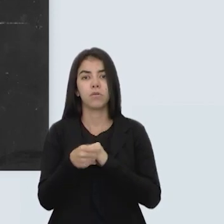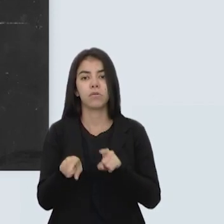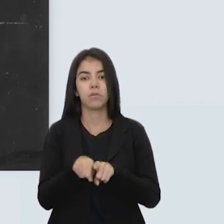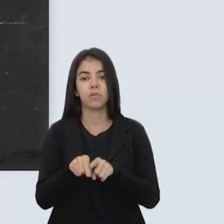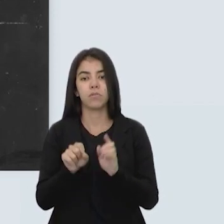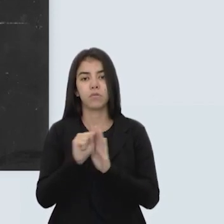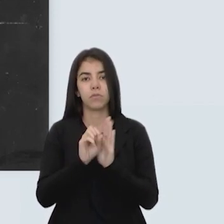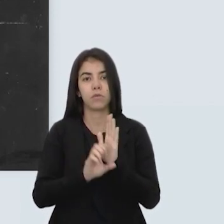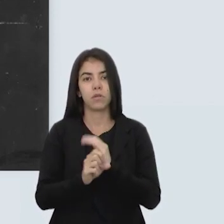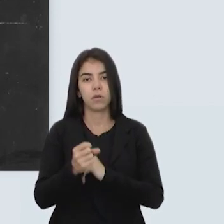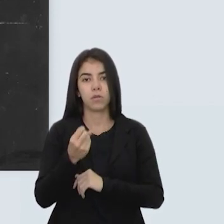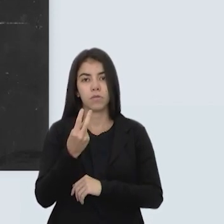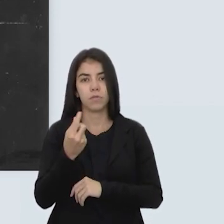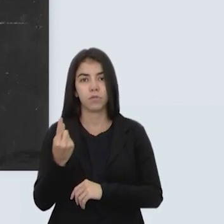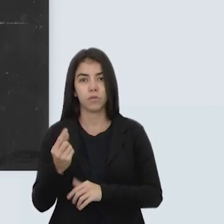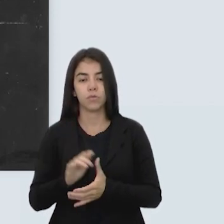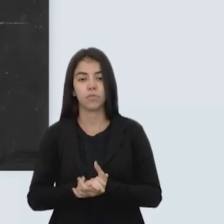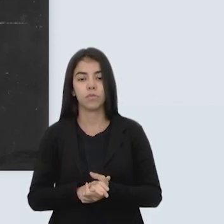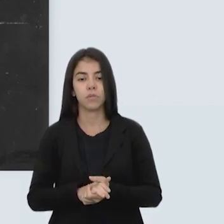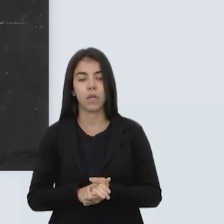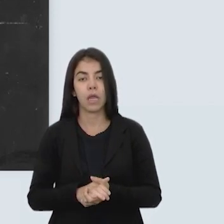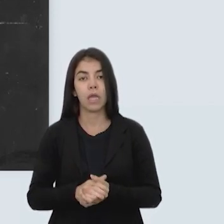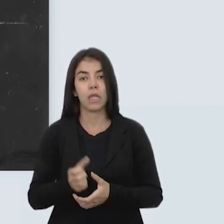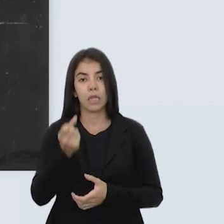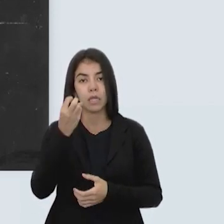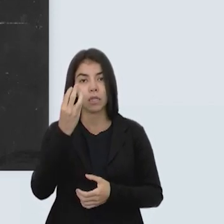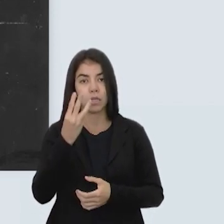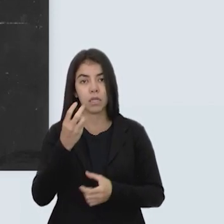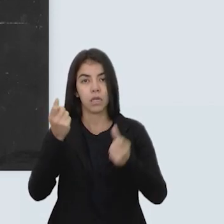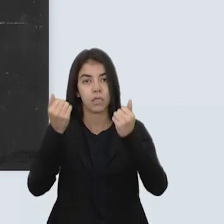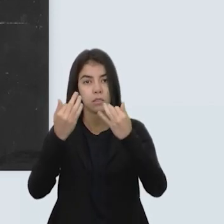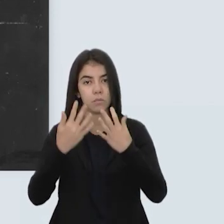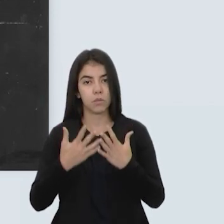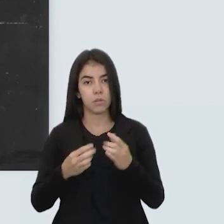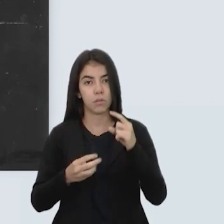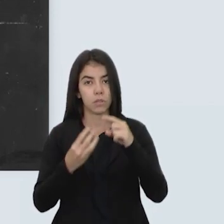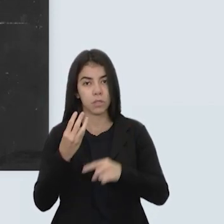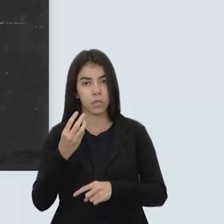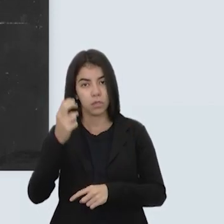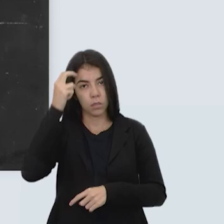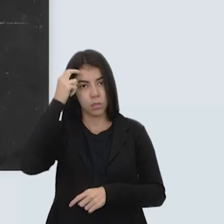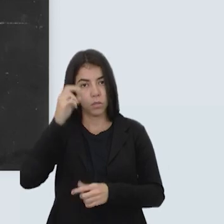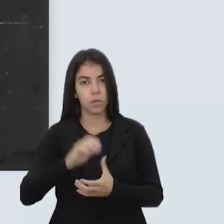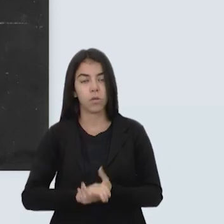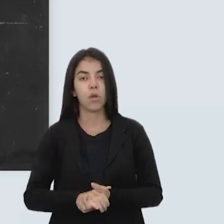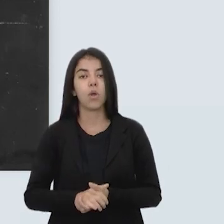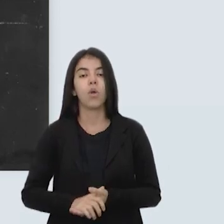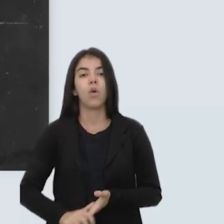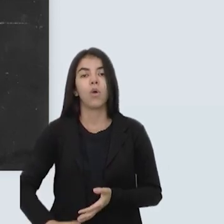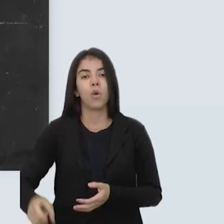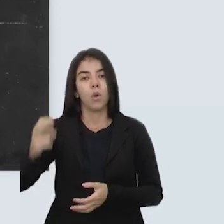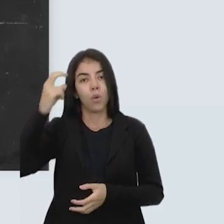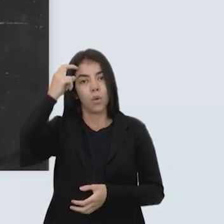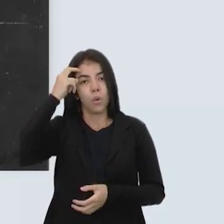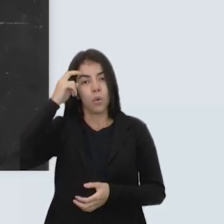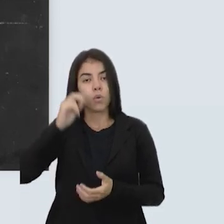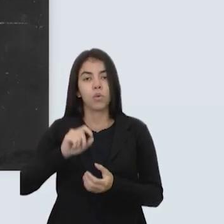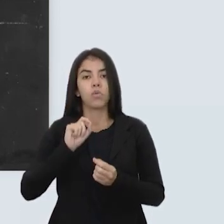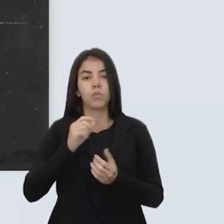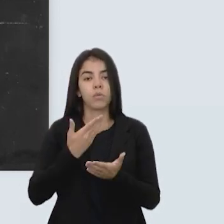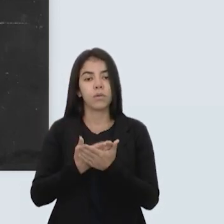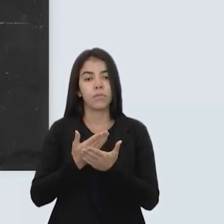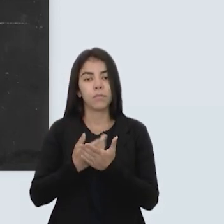século XXI. Ele definiu 3 principais braços da cultura. Primeiro, cultura erudita, é aquela